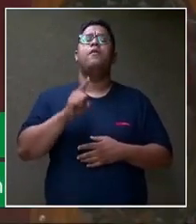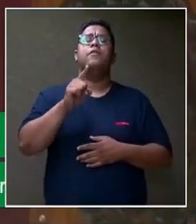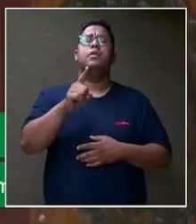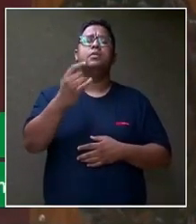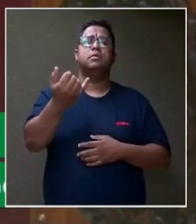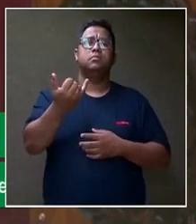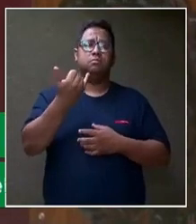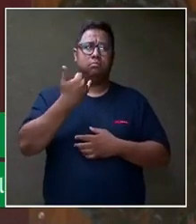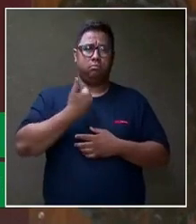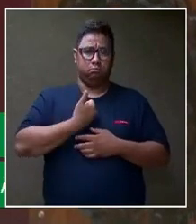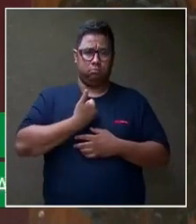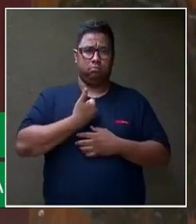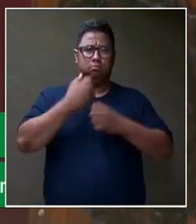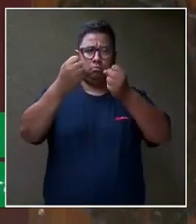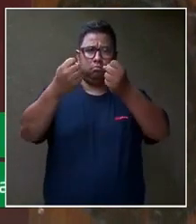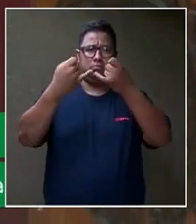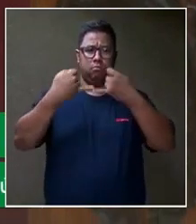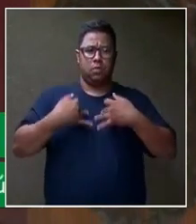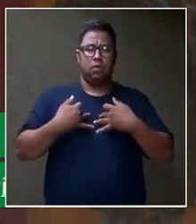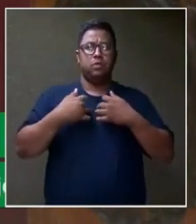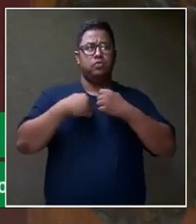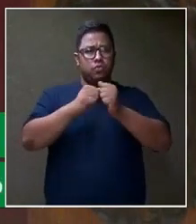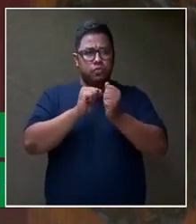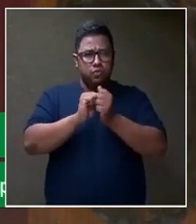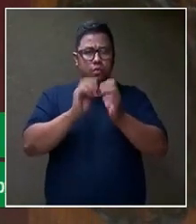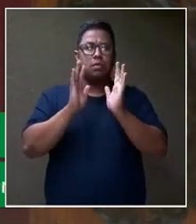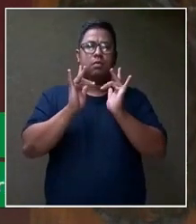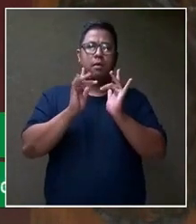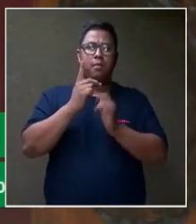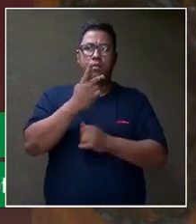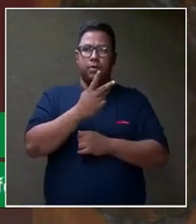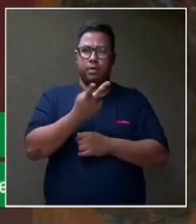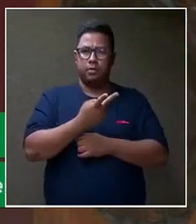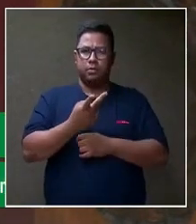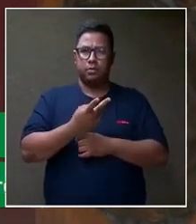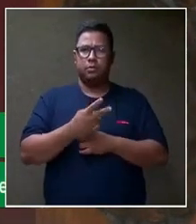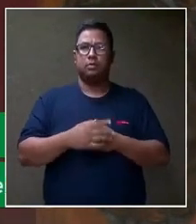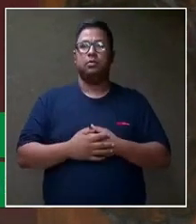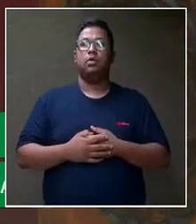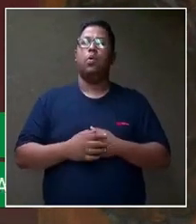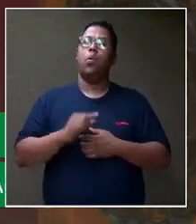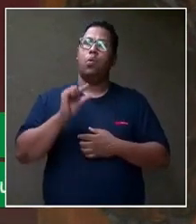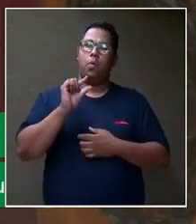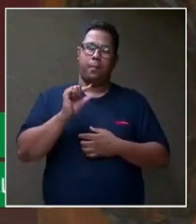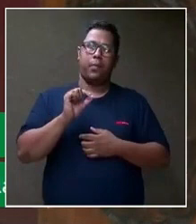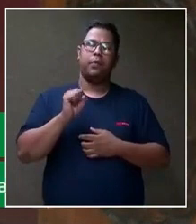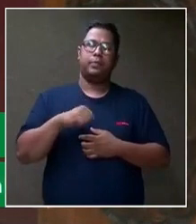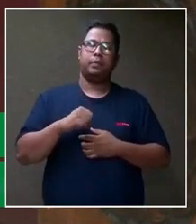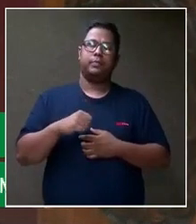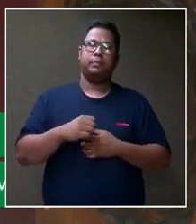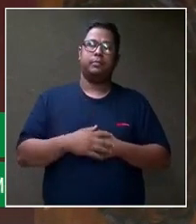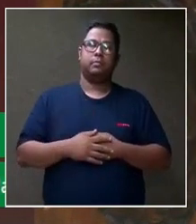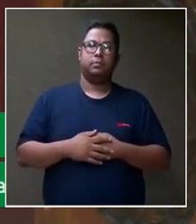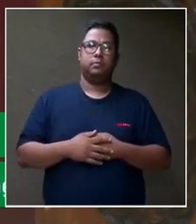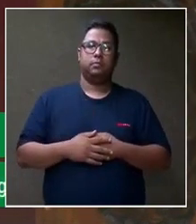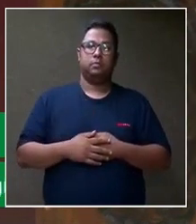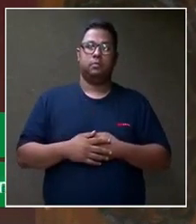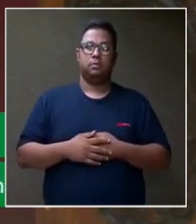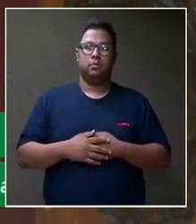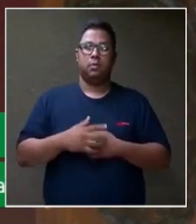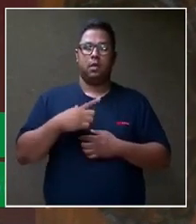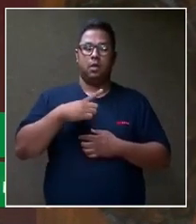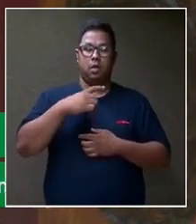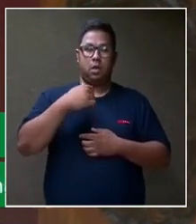se você acompanhou o relacionamento da Emily com o Cássio? Um pouco. Um pouco. Eu tinha acabado de